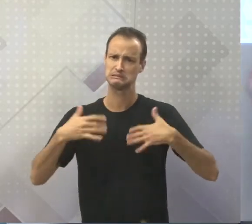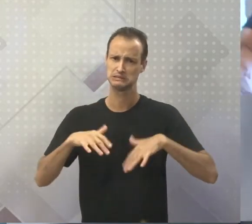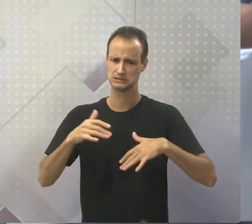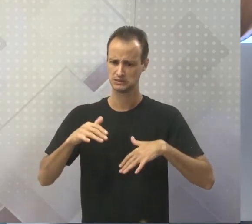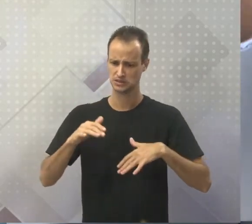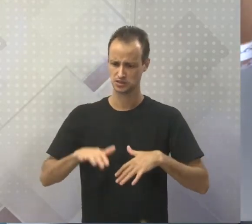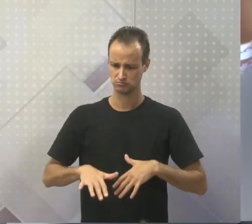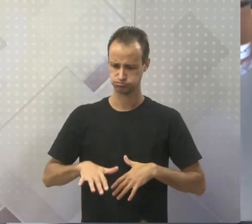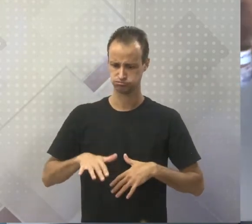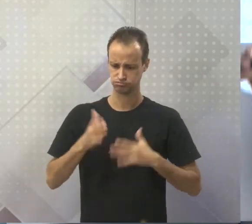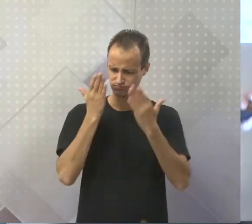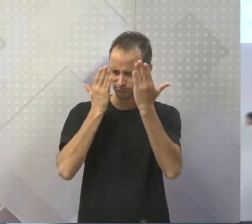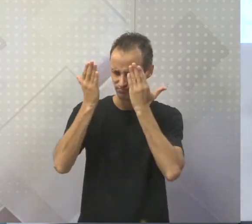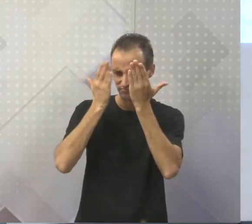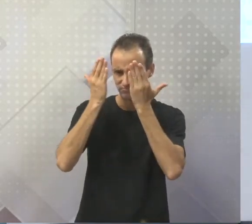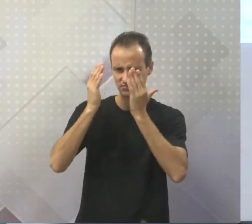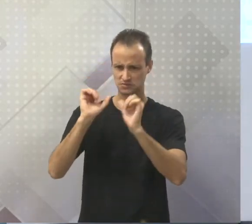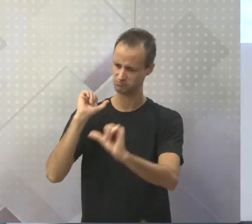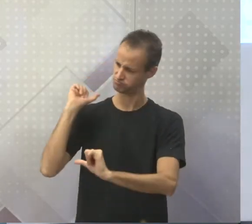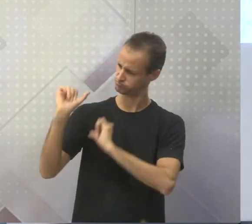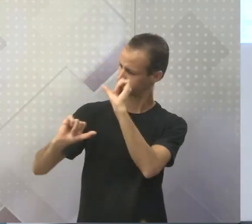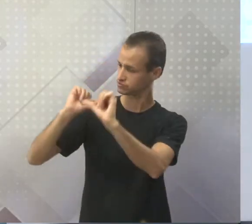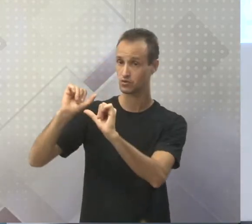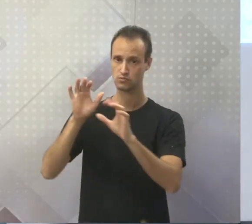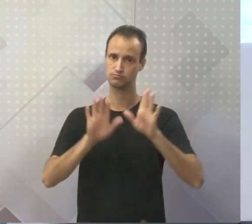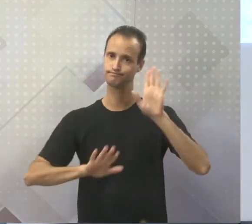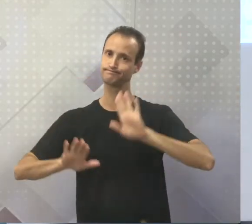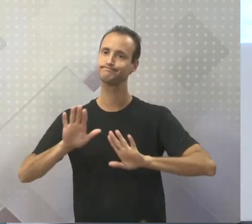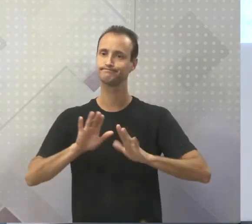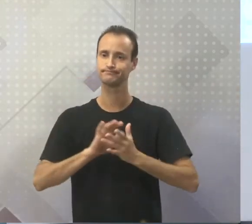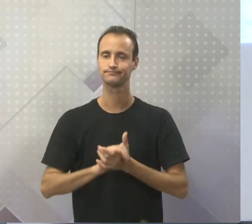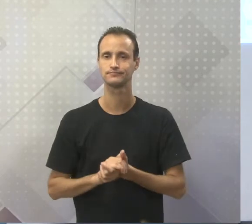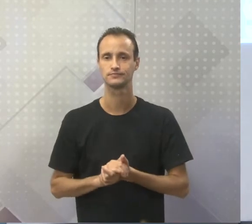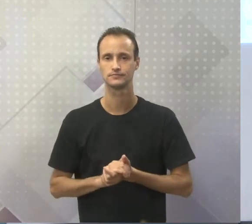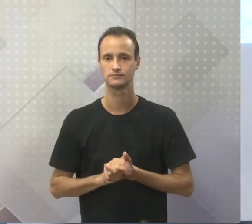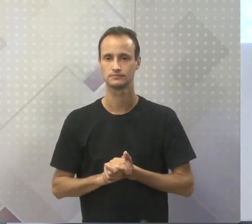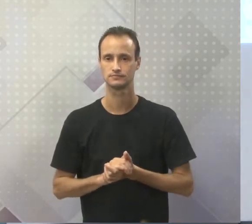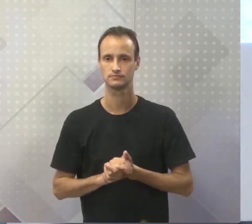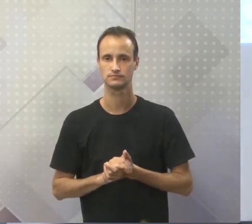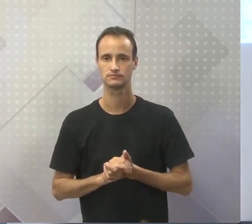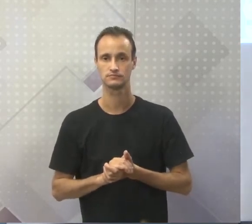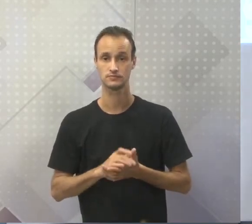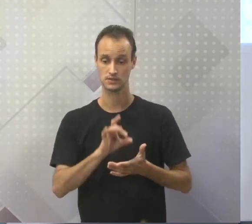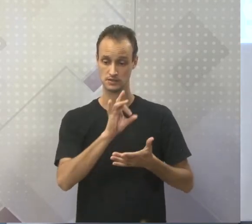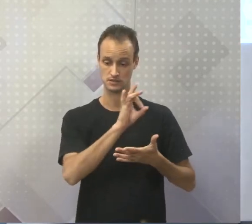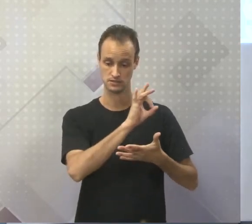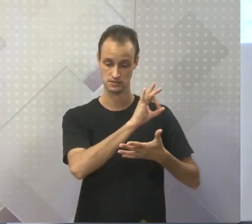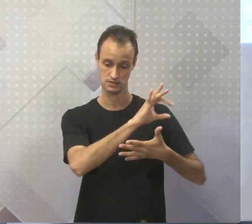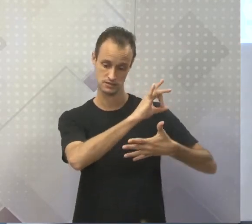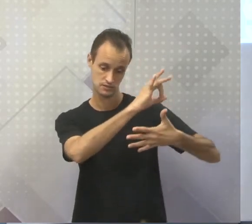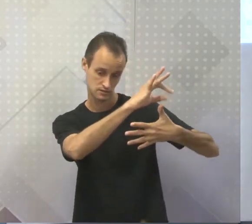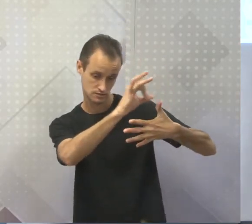crescimento psicológico muito rápido. Agora, cuidado, para cada cinco